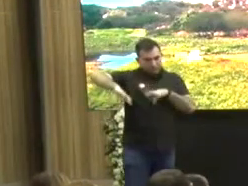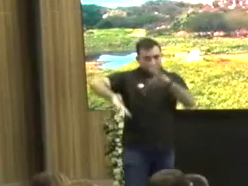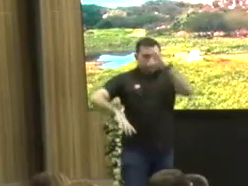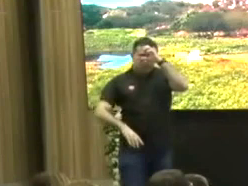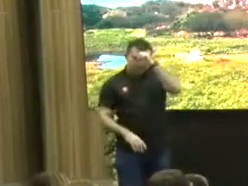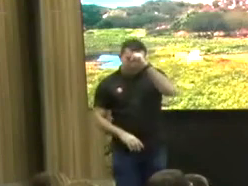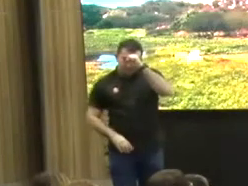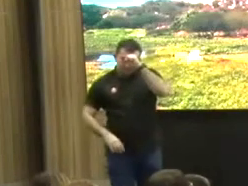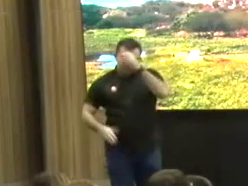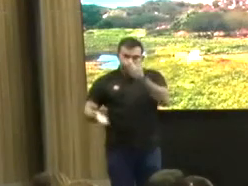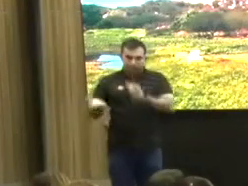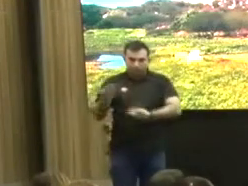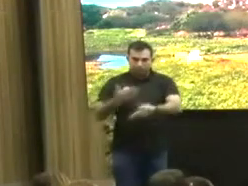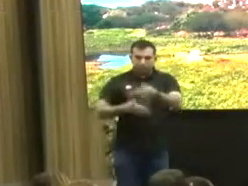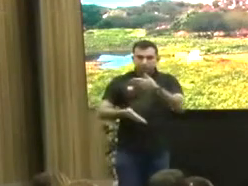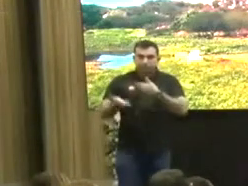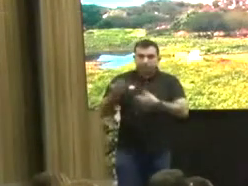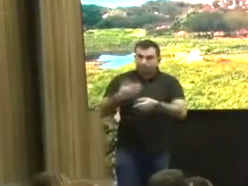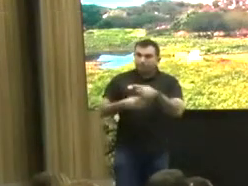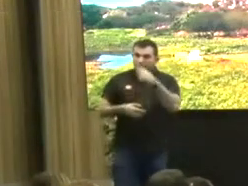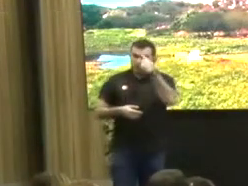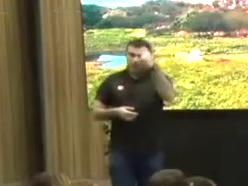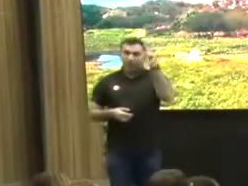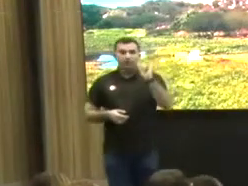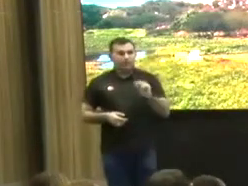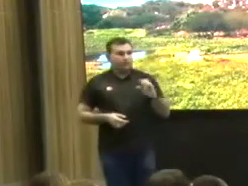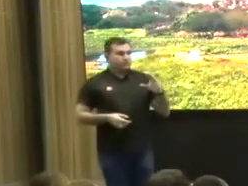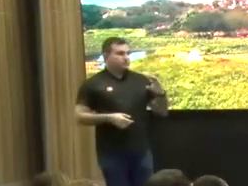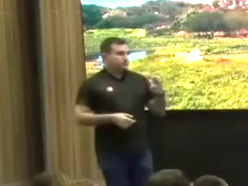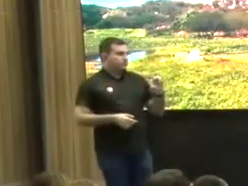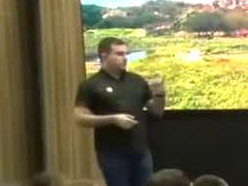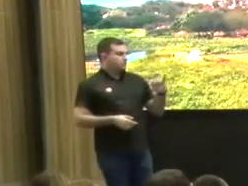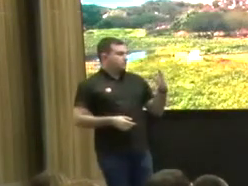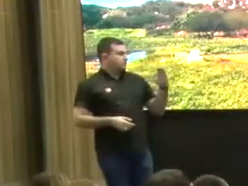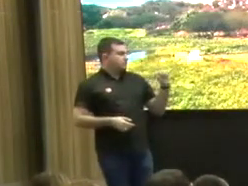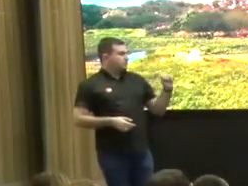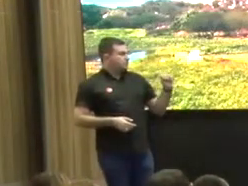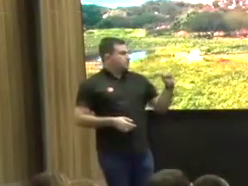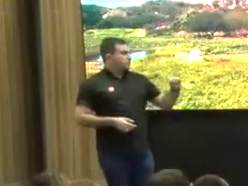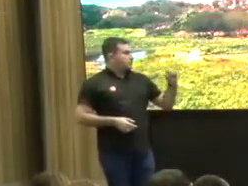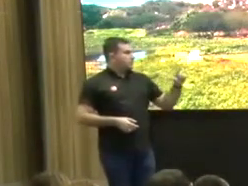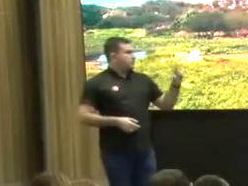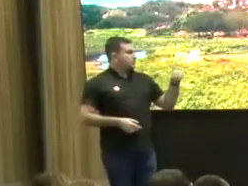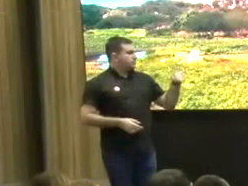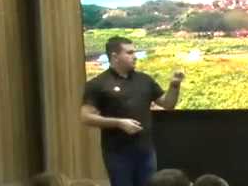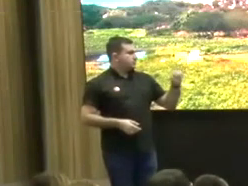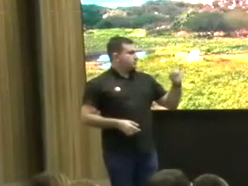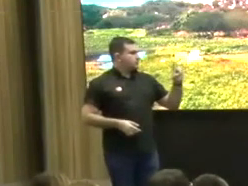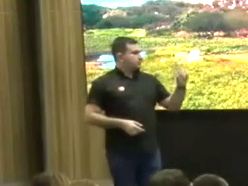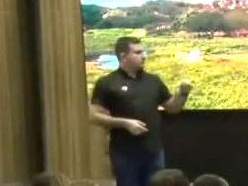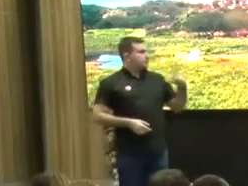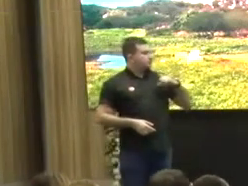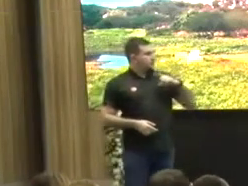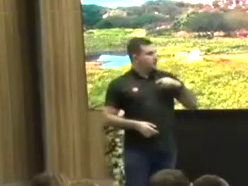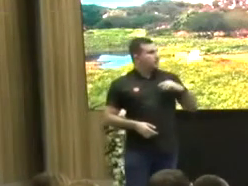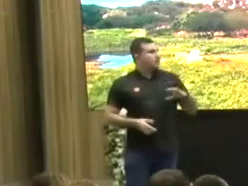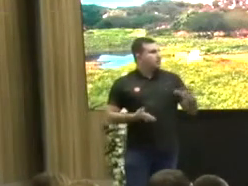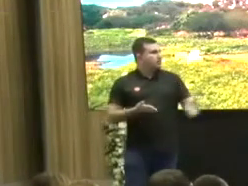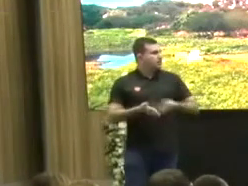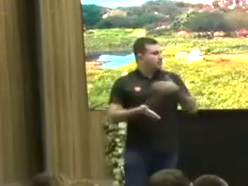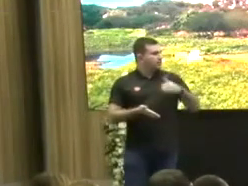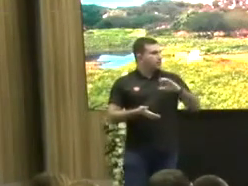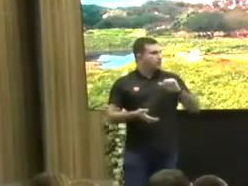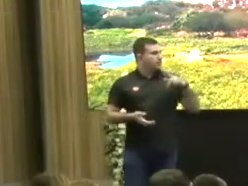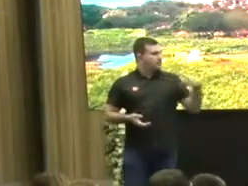cultura. E quem tem essa ideia é a professora Ceissa Almeida, da Complexidade, que tem um capítulo escrito só sobre isso, um capítulo